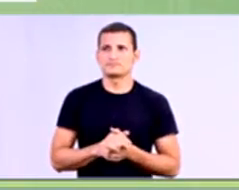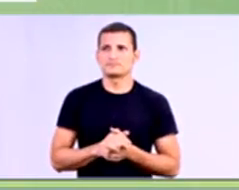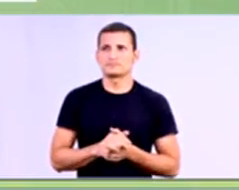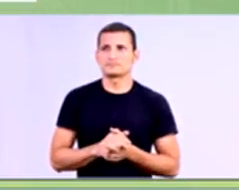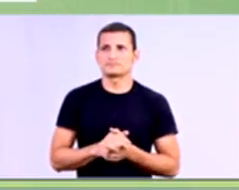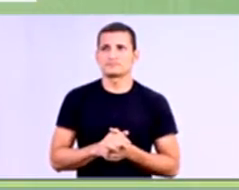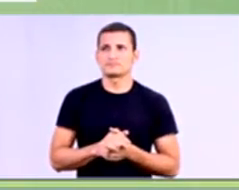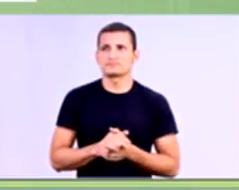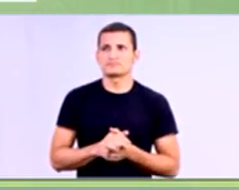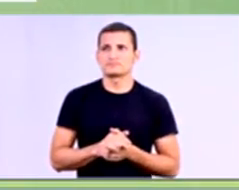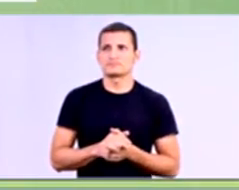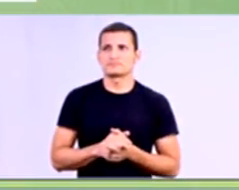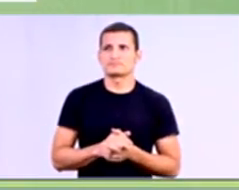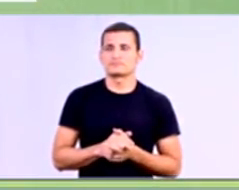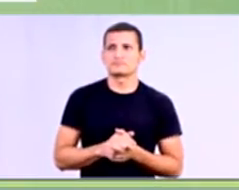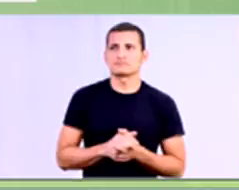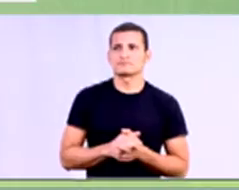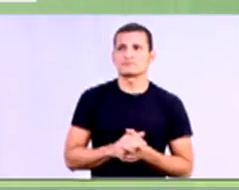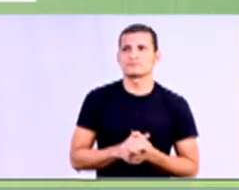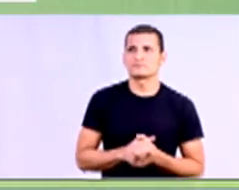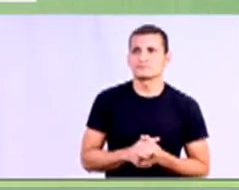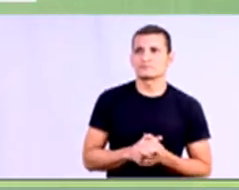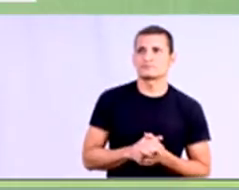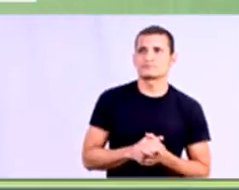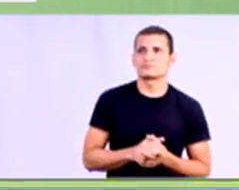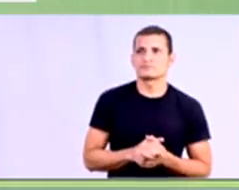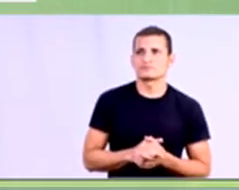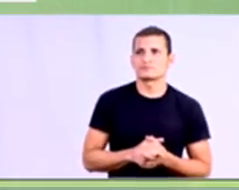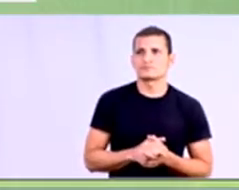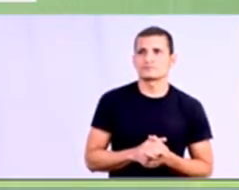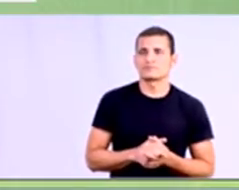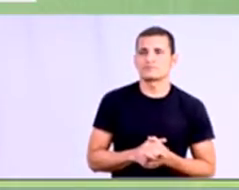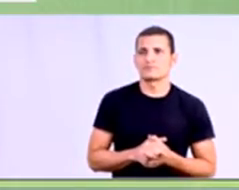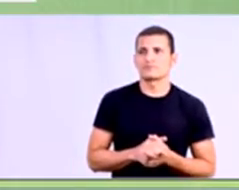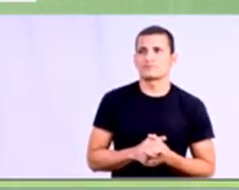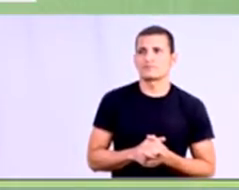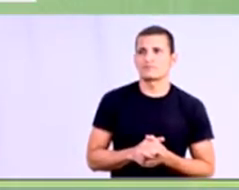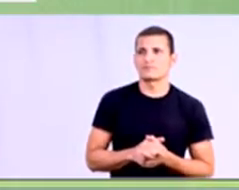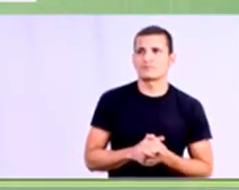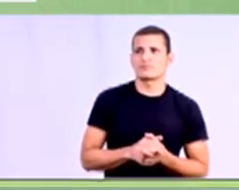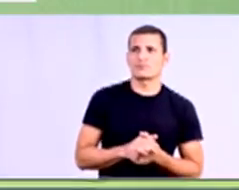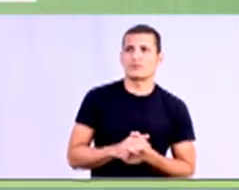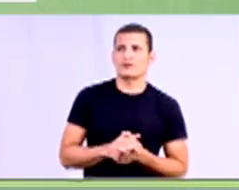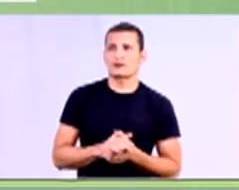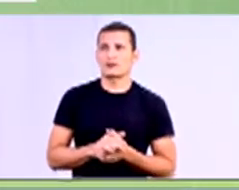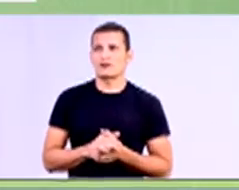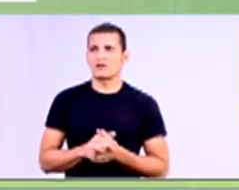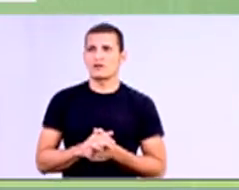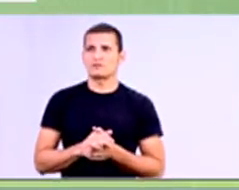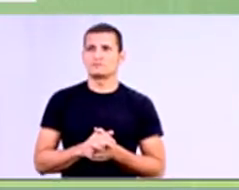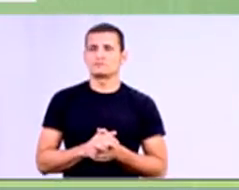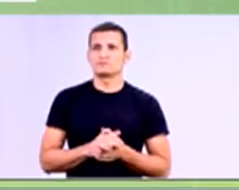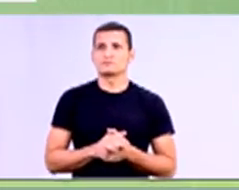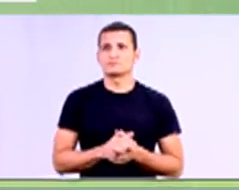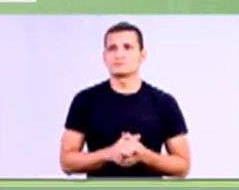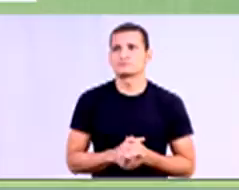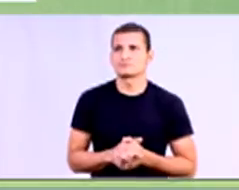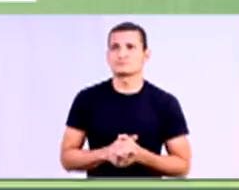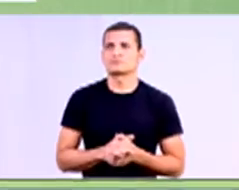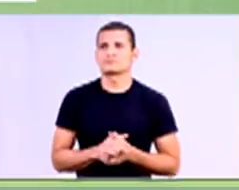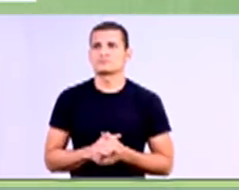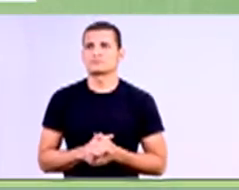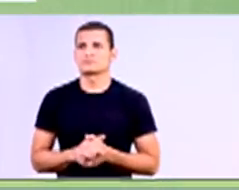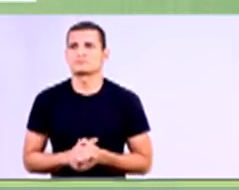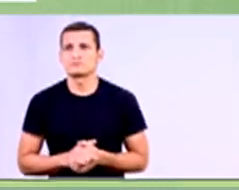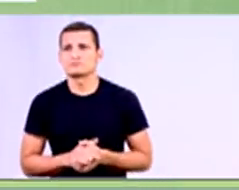quadrado, dois quadrados um em cima do outro. Defino que isso vai ser um perfil e defino